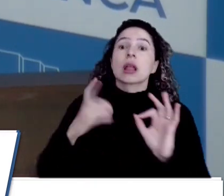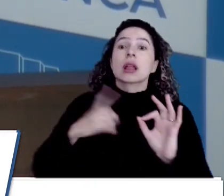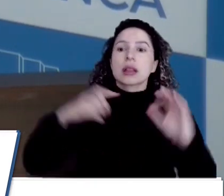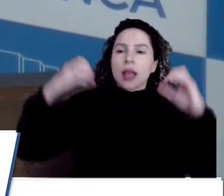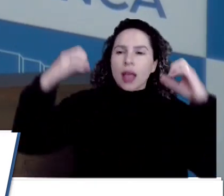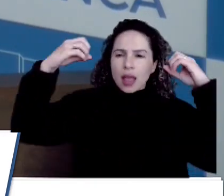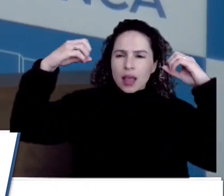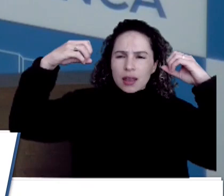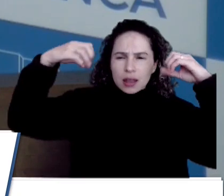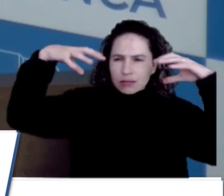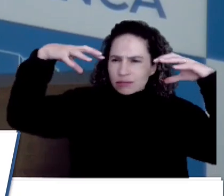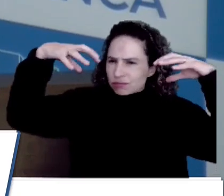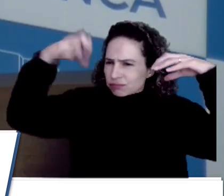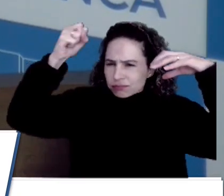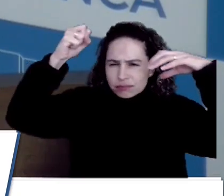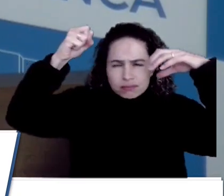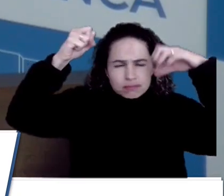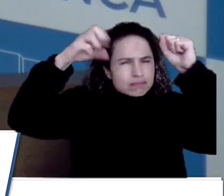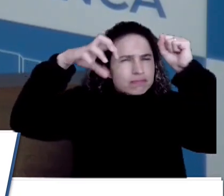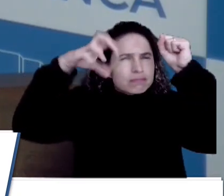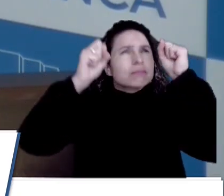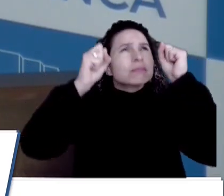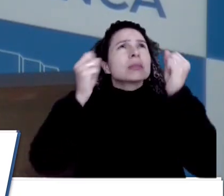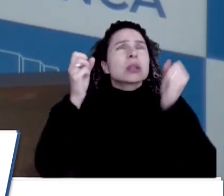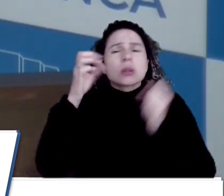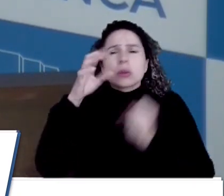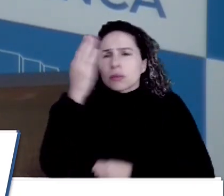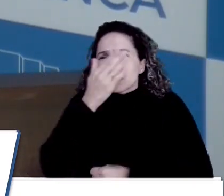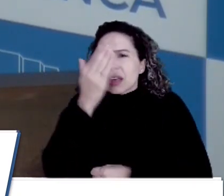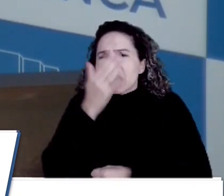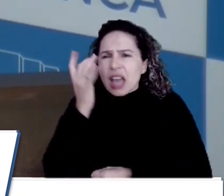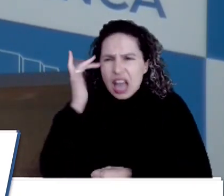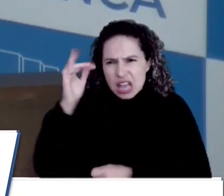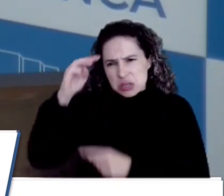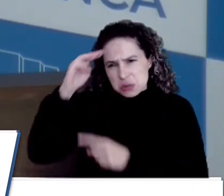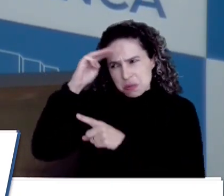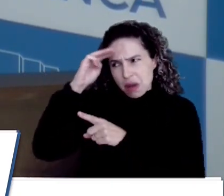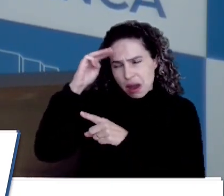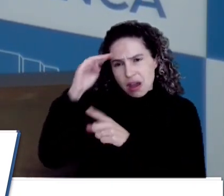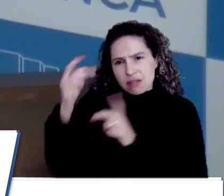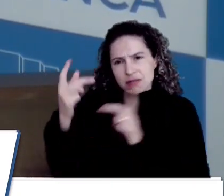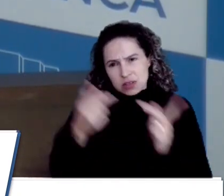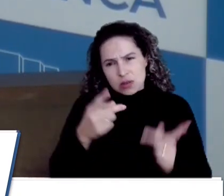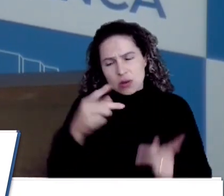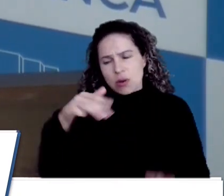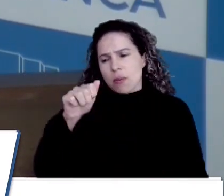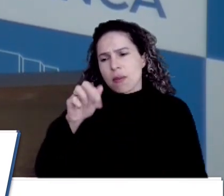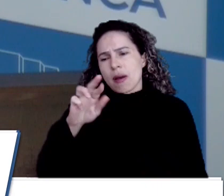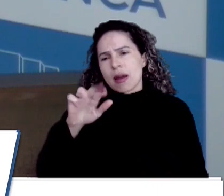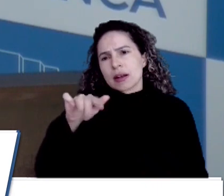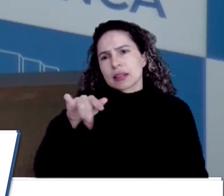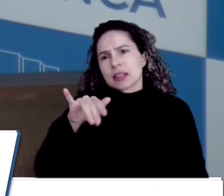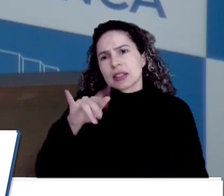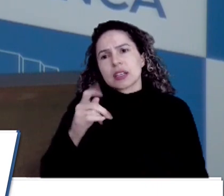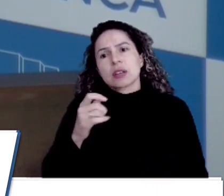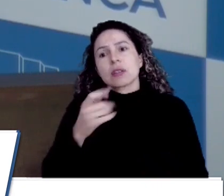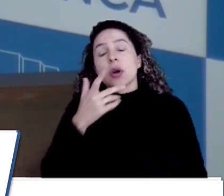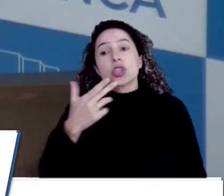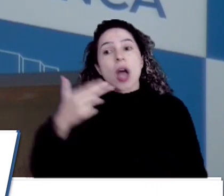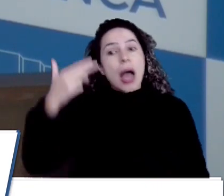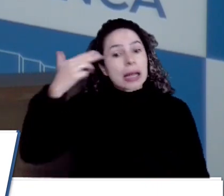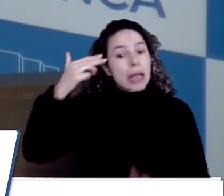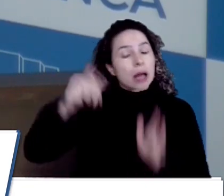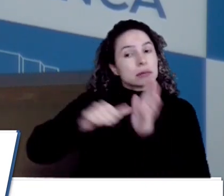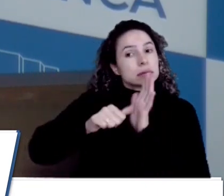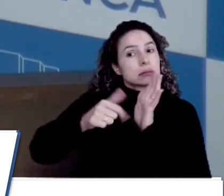escuro, está muito escuro. Né, até eu acho que o Tio teve lá, o Marquinhos conversou, teve assalto duas vezes lá na mercearia